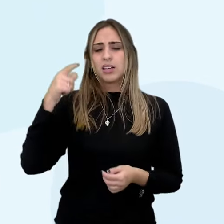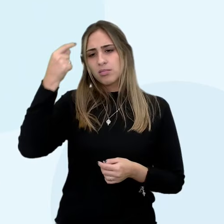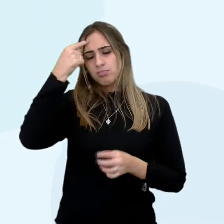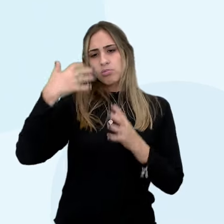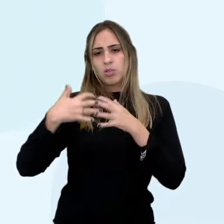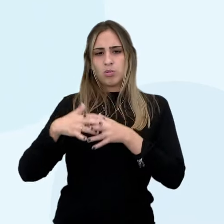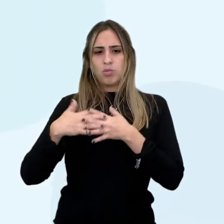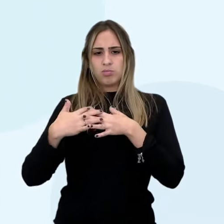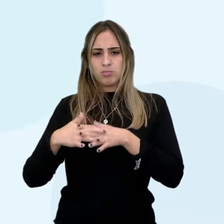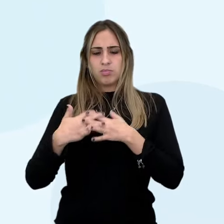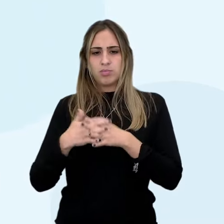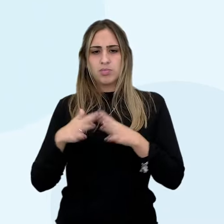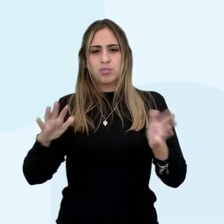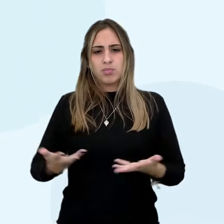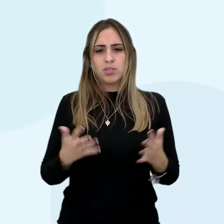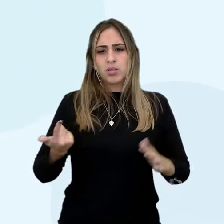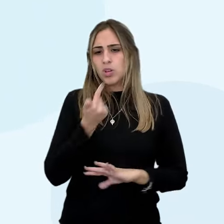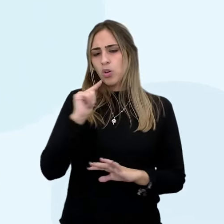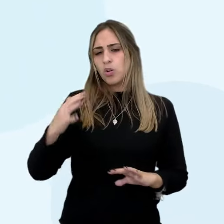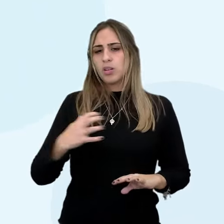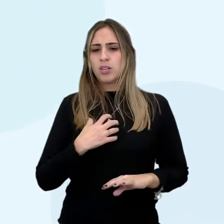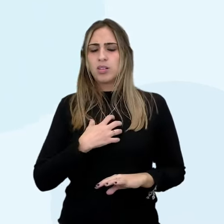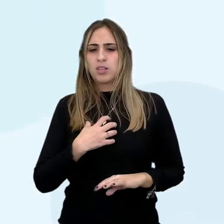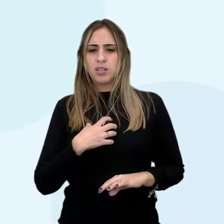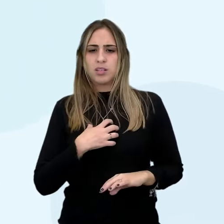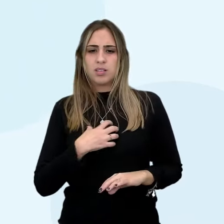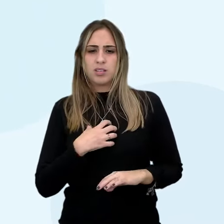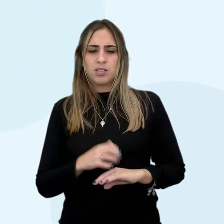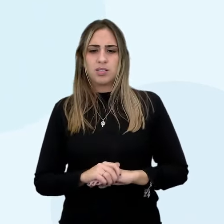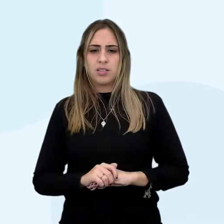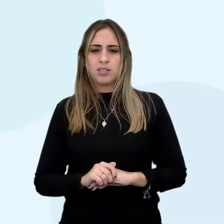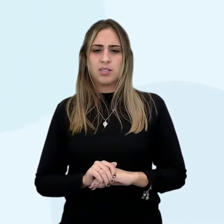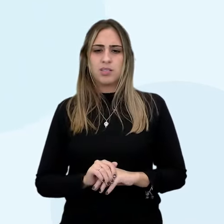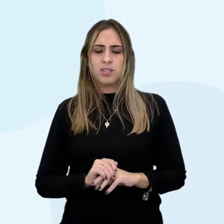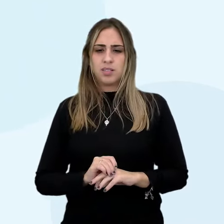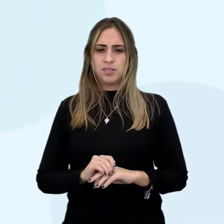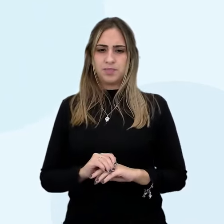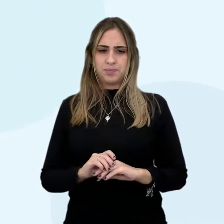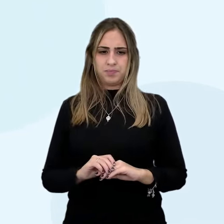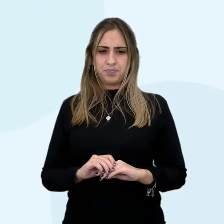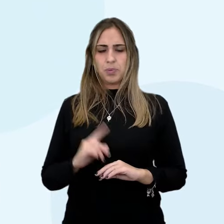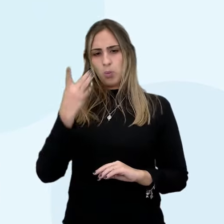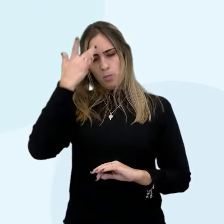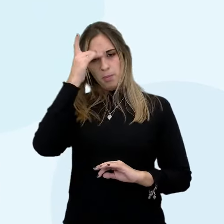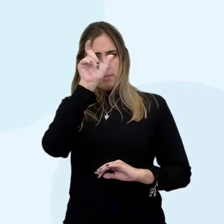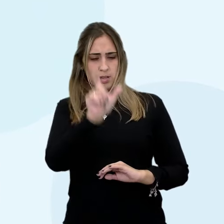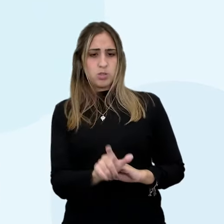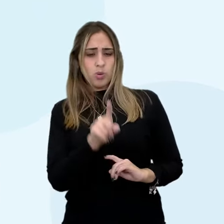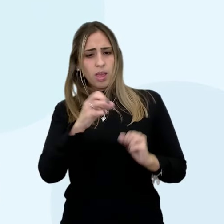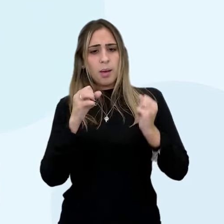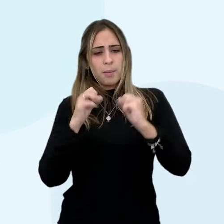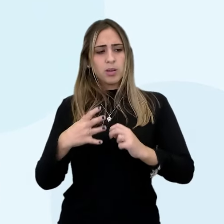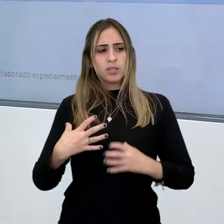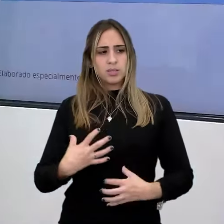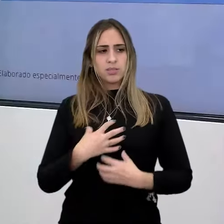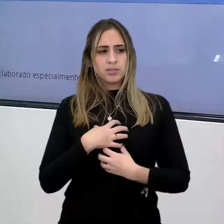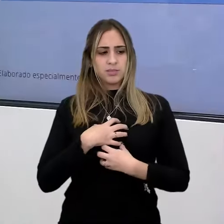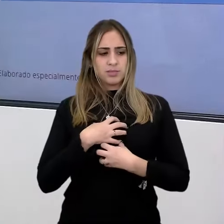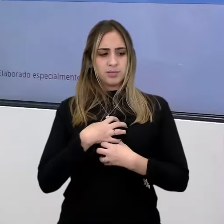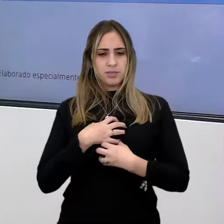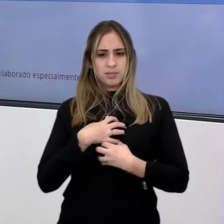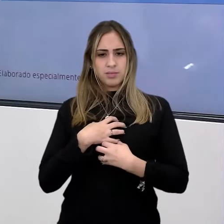acaba gerando reações em outros sentidos vai mais vai ficar isso aqui é só uma pessoa ela pode sentir um